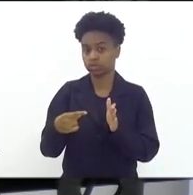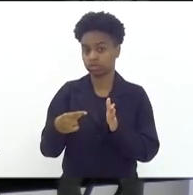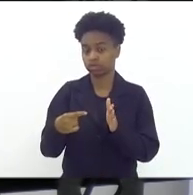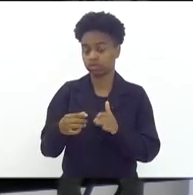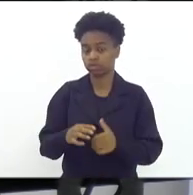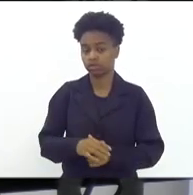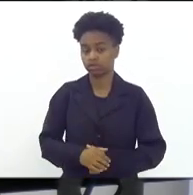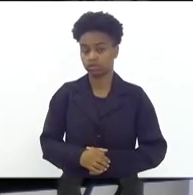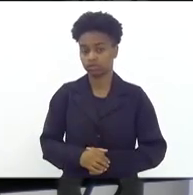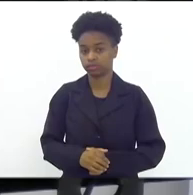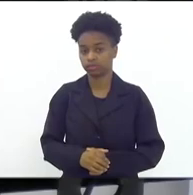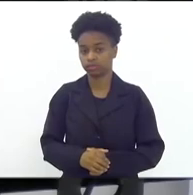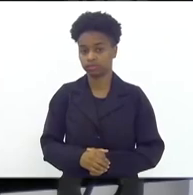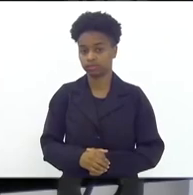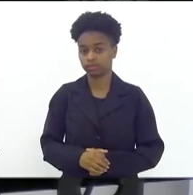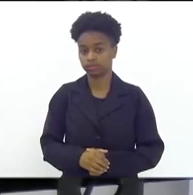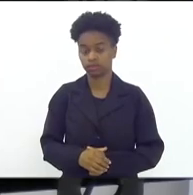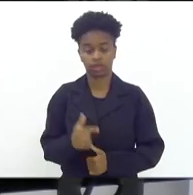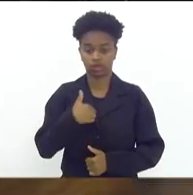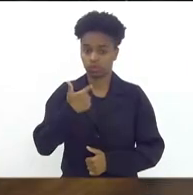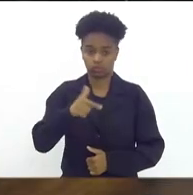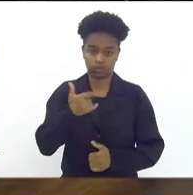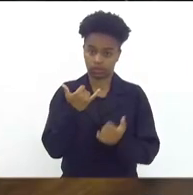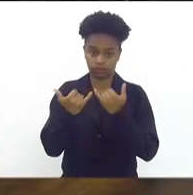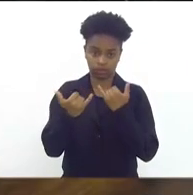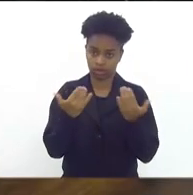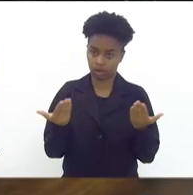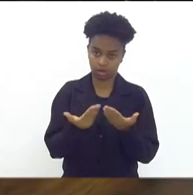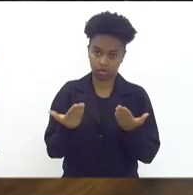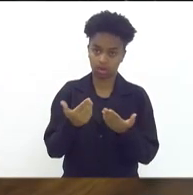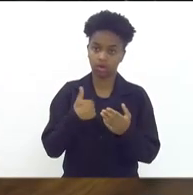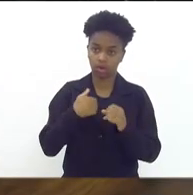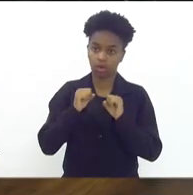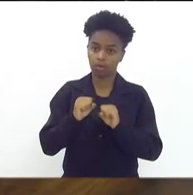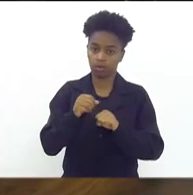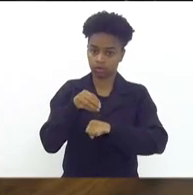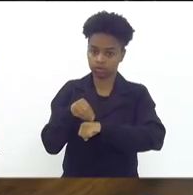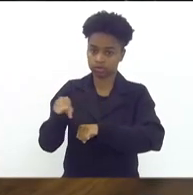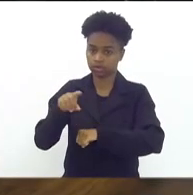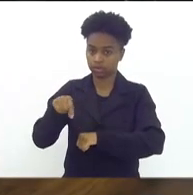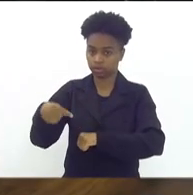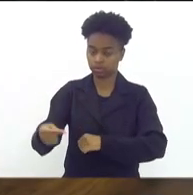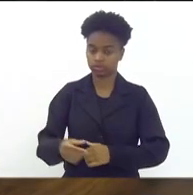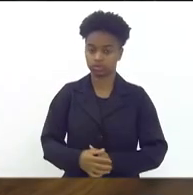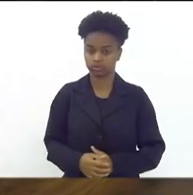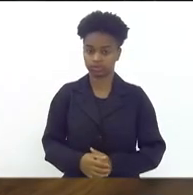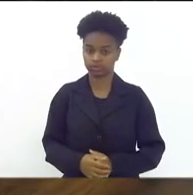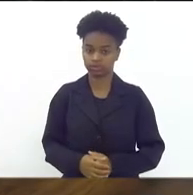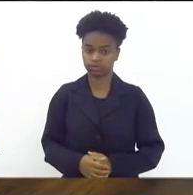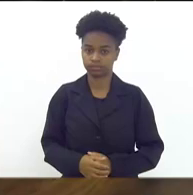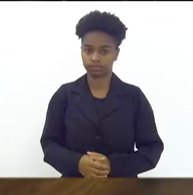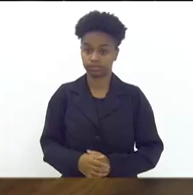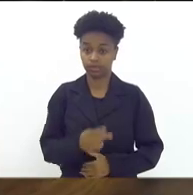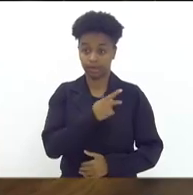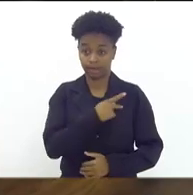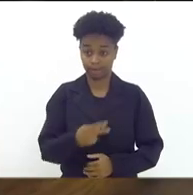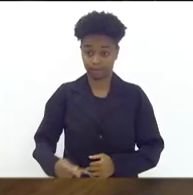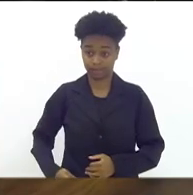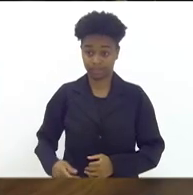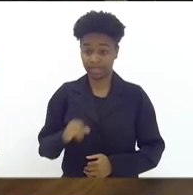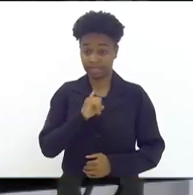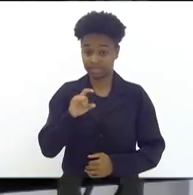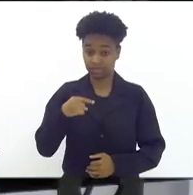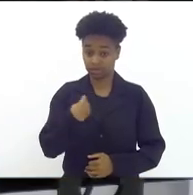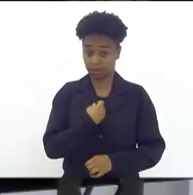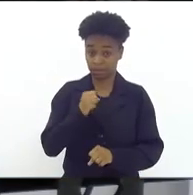Assembleia eu não tenho como dar essa informação nesse momento me comprometo a passar essa comissão Presidente se a gente parasse